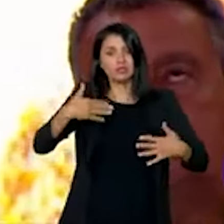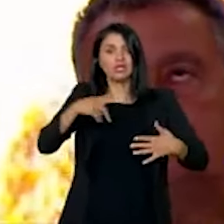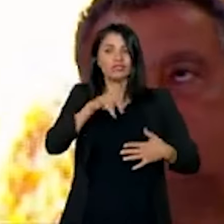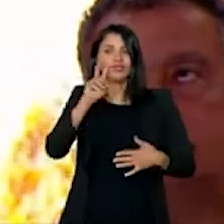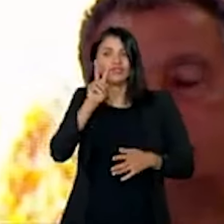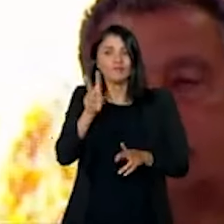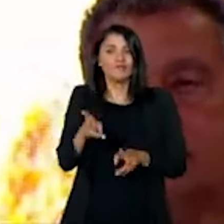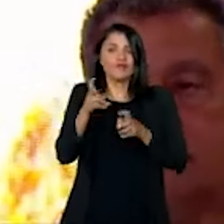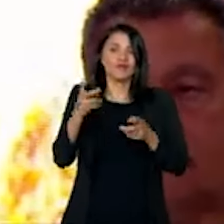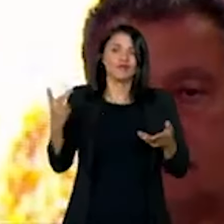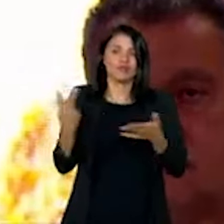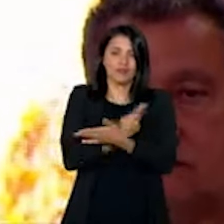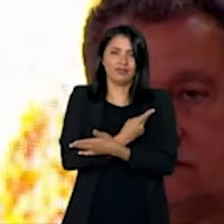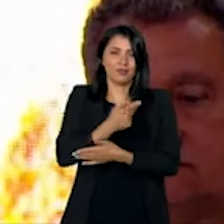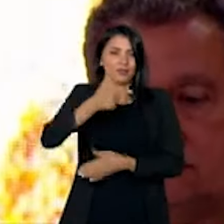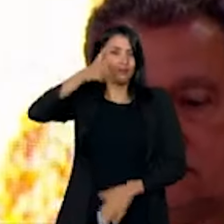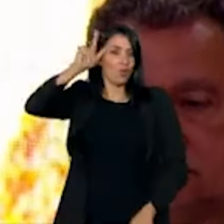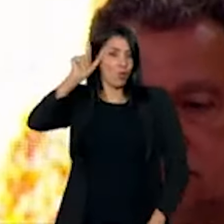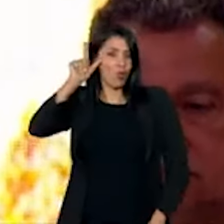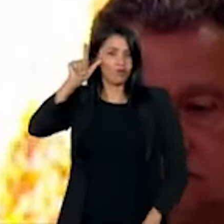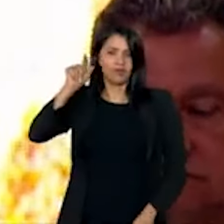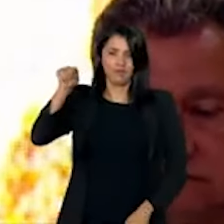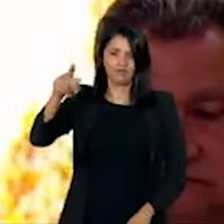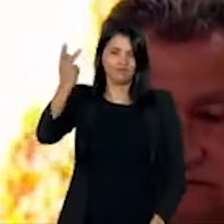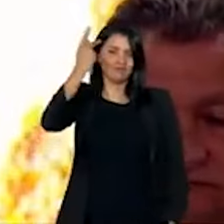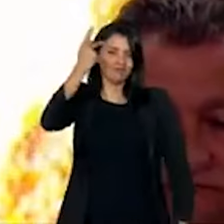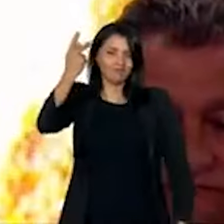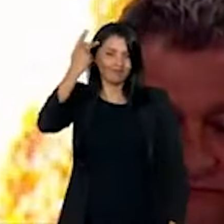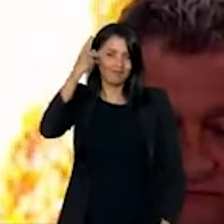acontecendo. Ontem, São Paulo teve